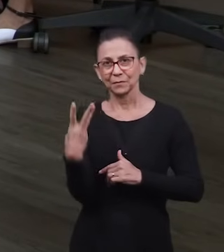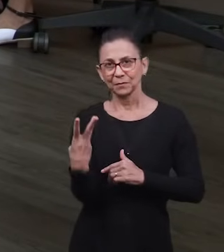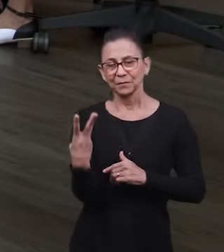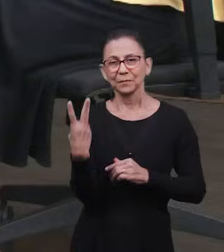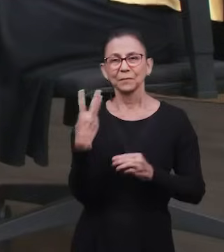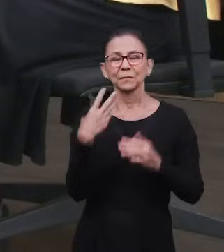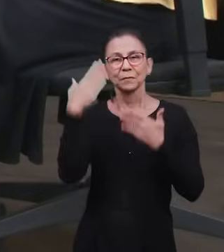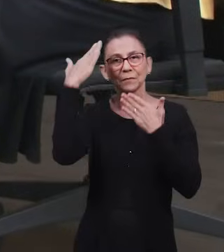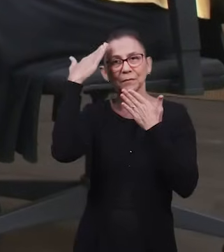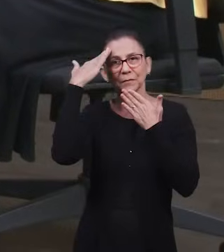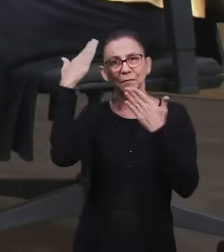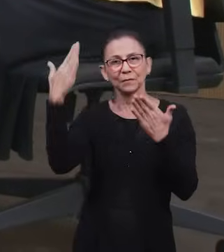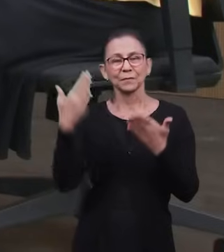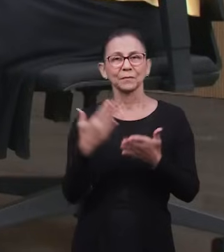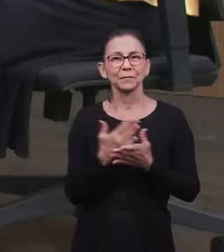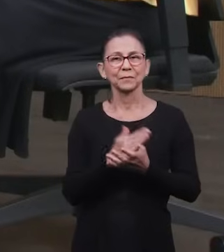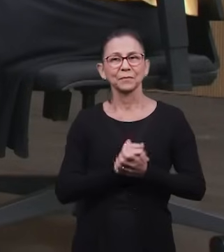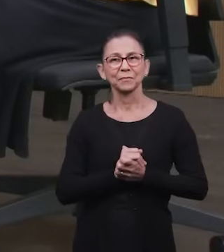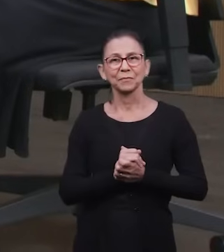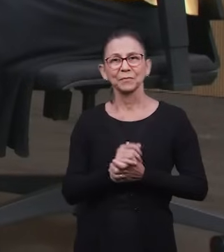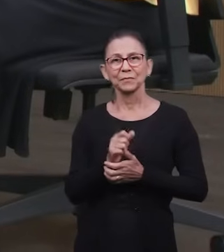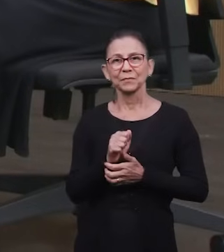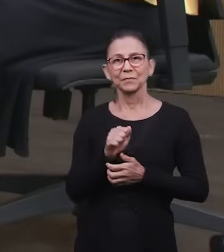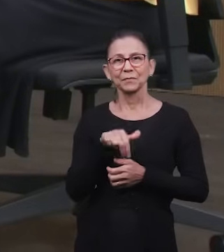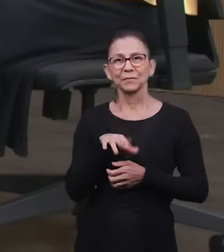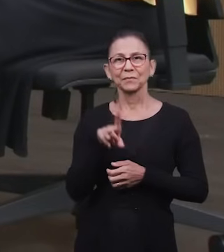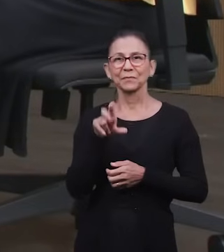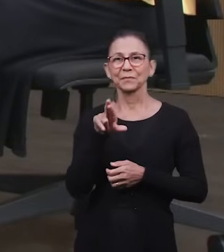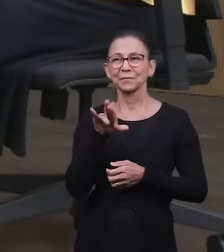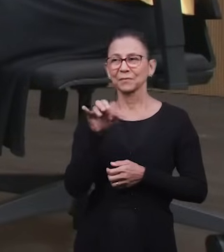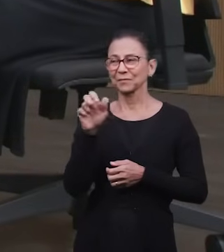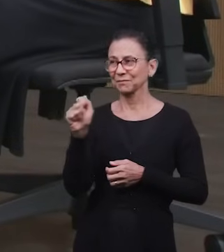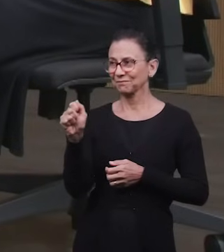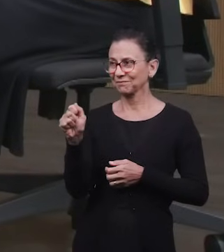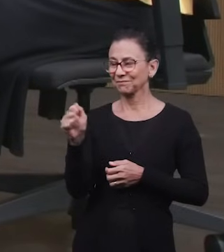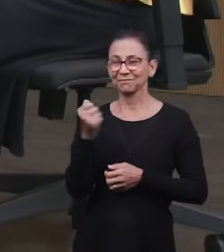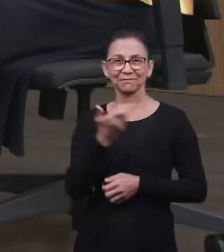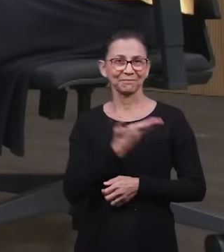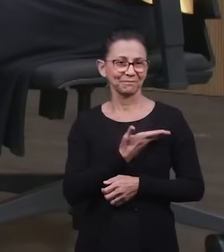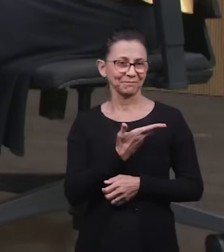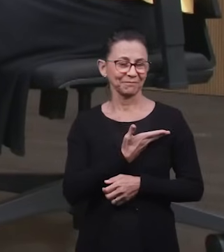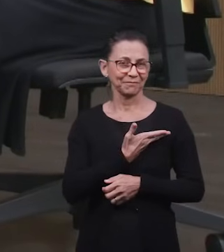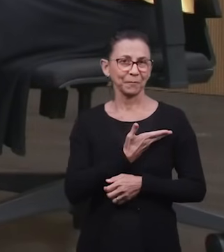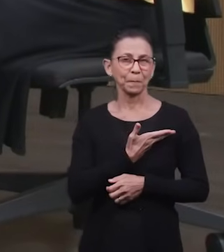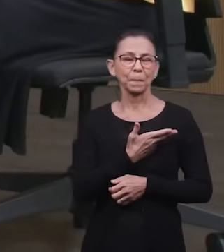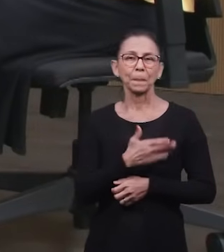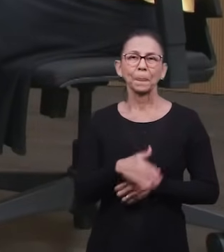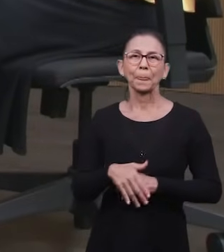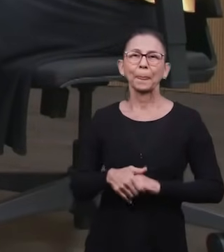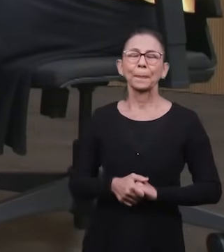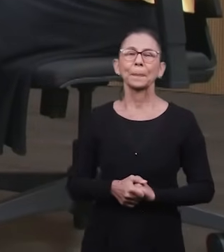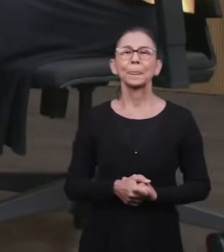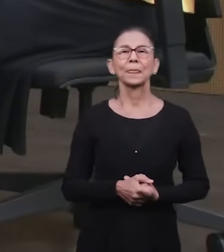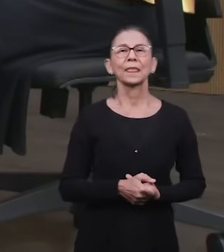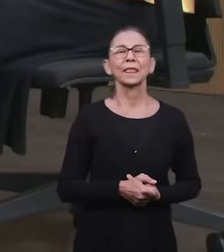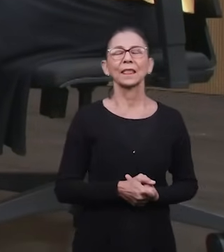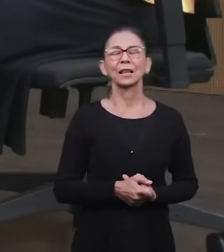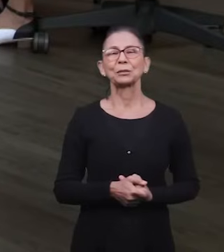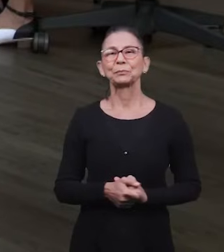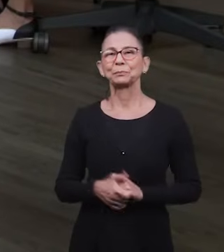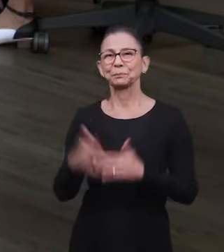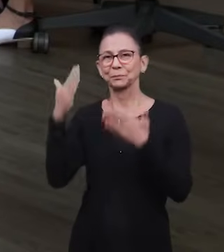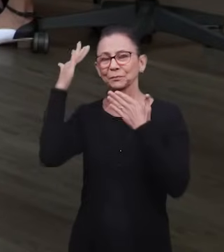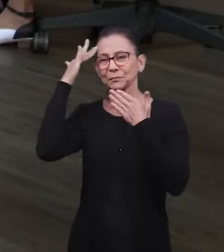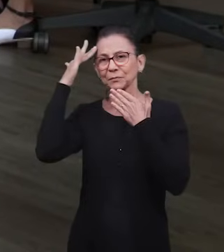para estarem conosco. Agradecer a Andréia, minha colega, faço sempre questão de dizer, né, Andréia